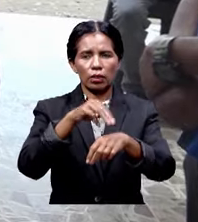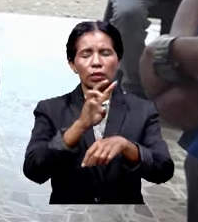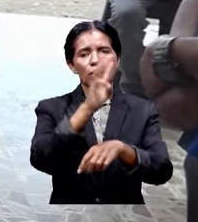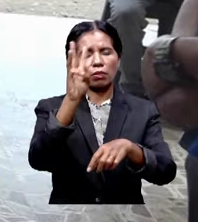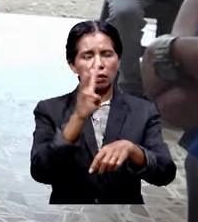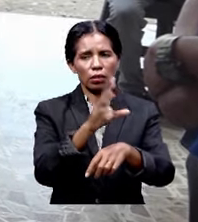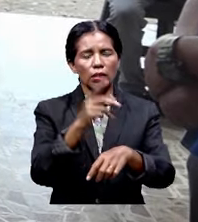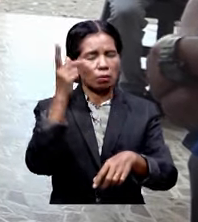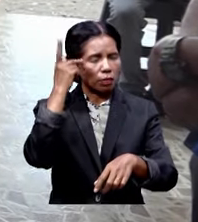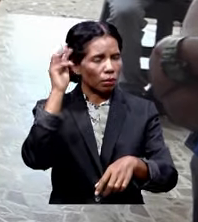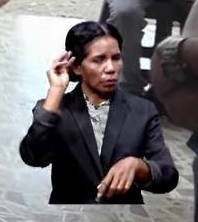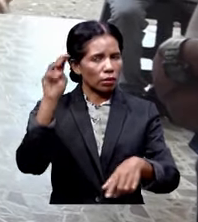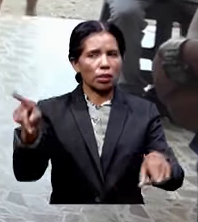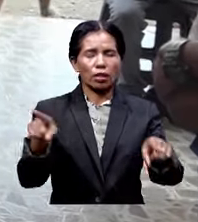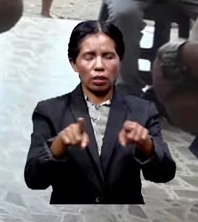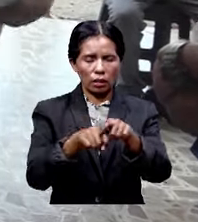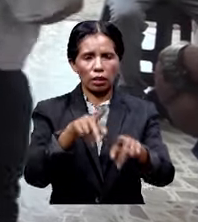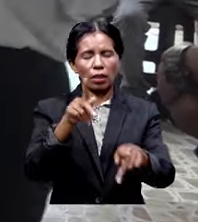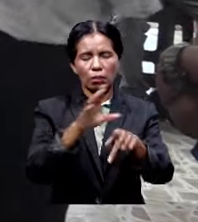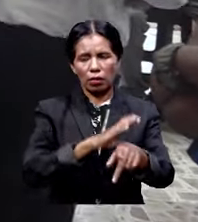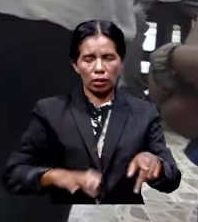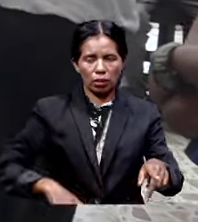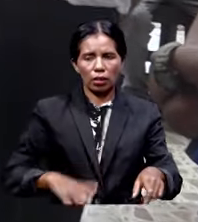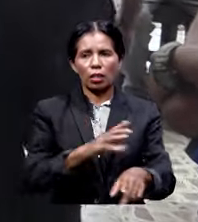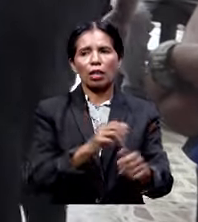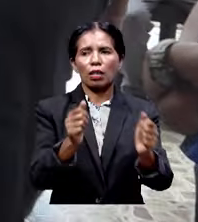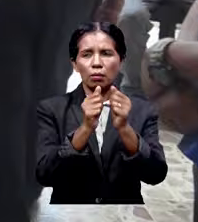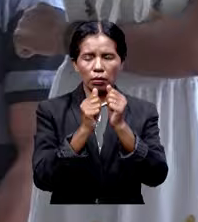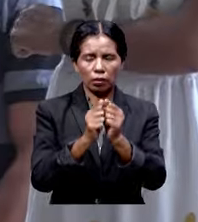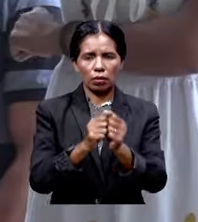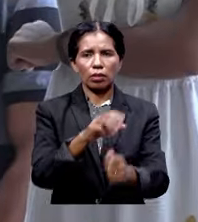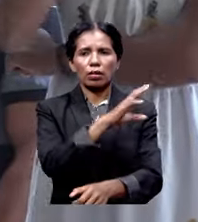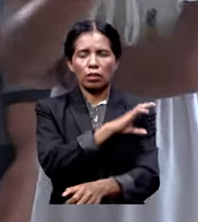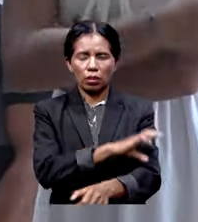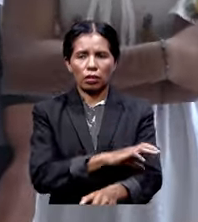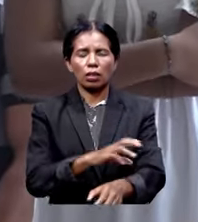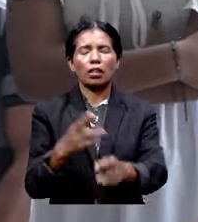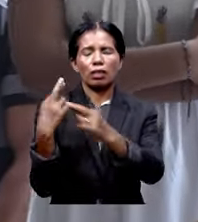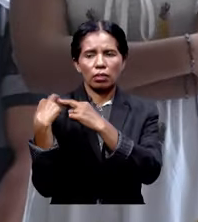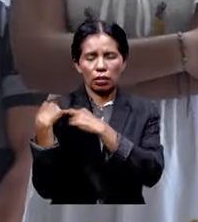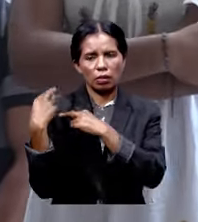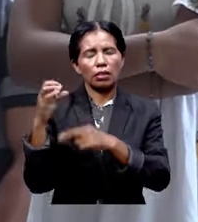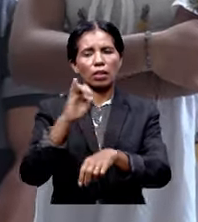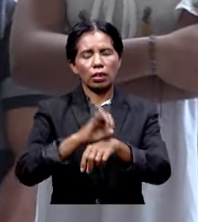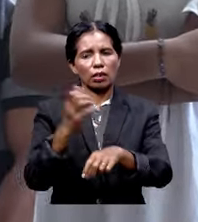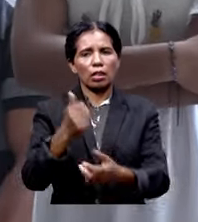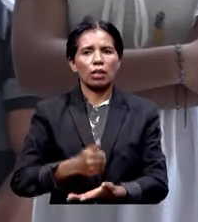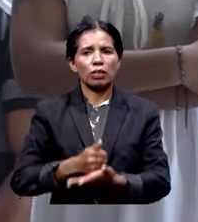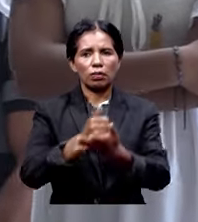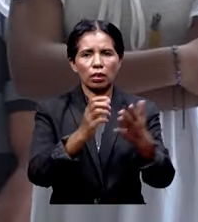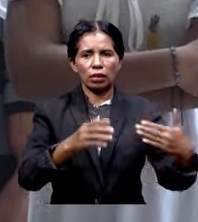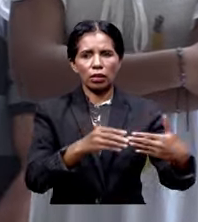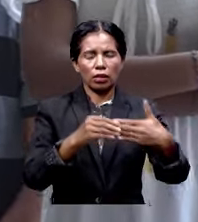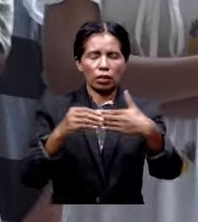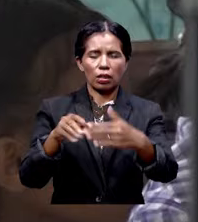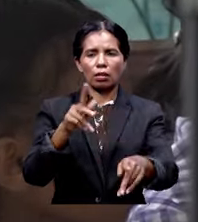cinzas, primeiro-ministro Nessa Mas Cristã Unida, voluntariamente a muito com o escuteiro responsável e a igreja refere, ajuda a organizar a louca